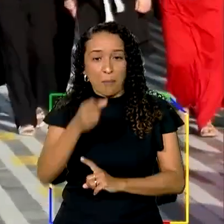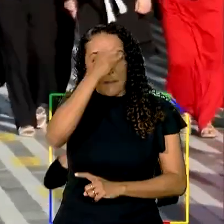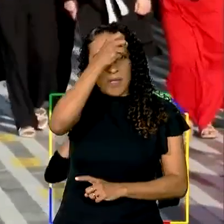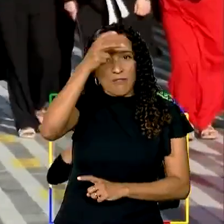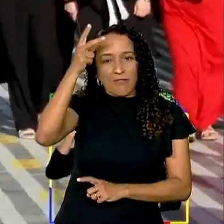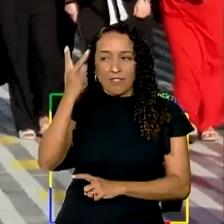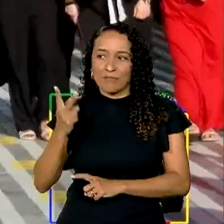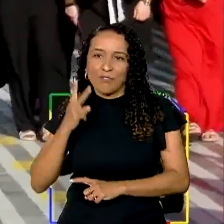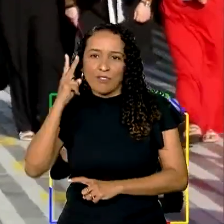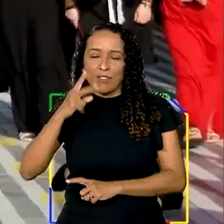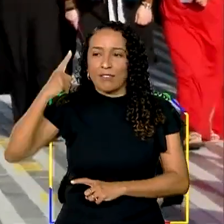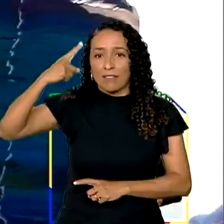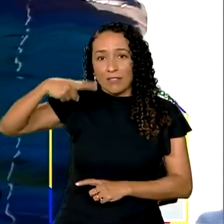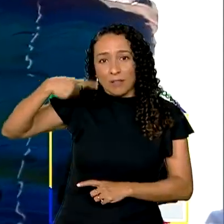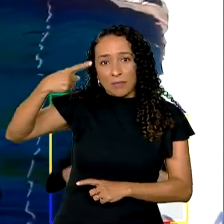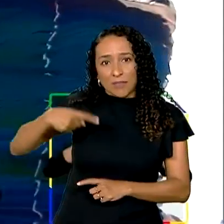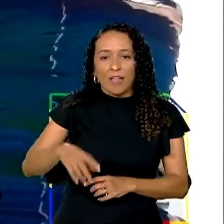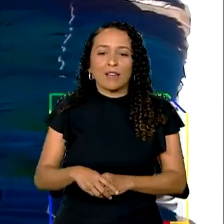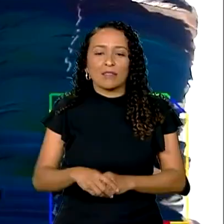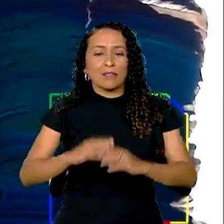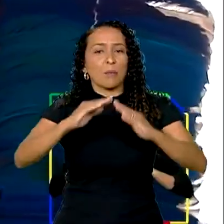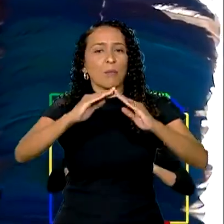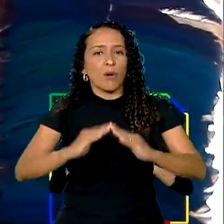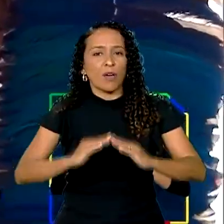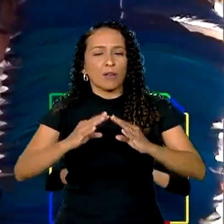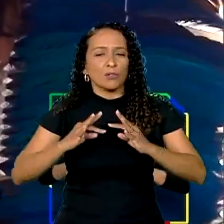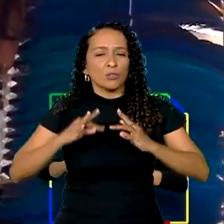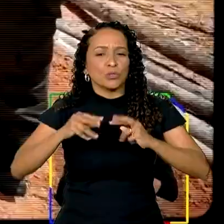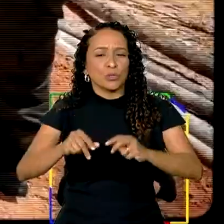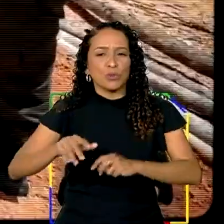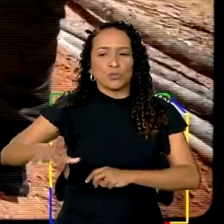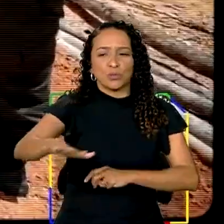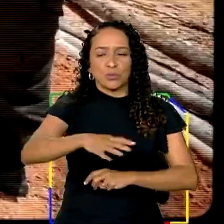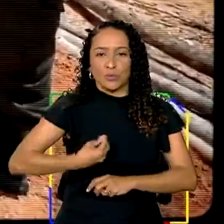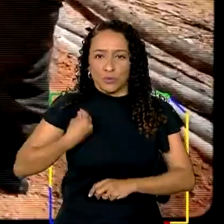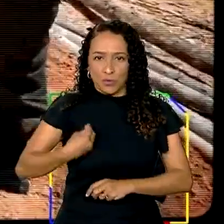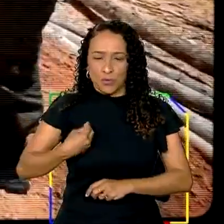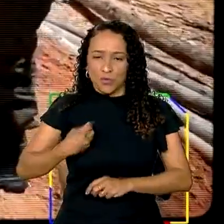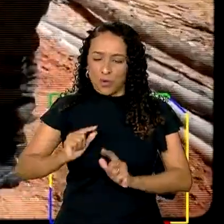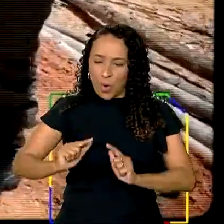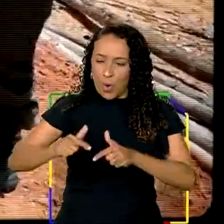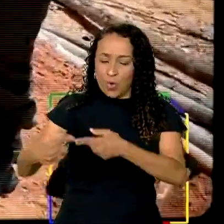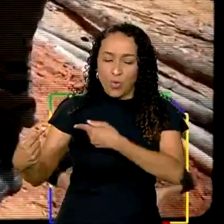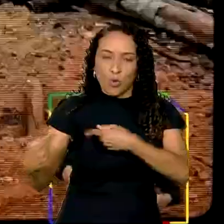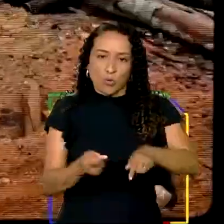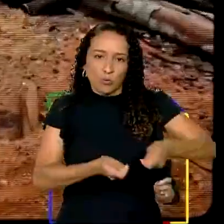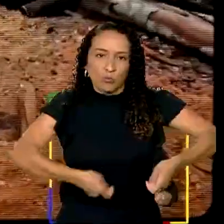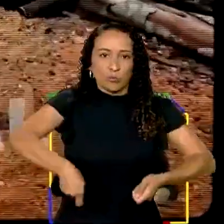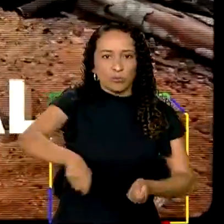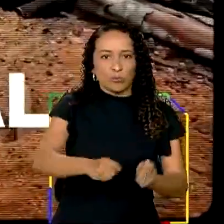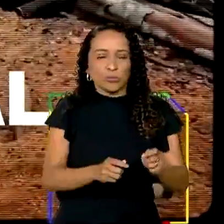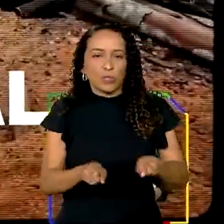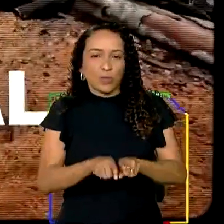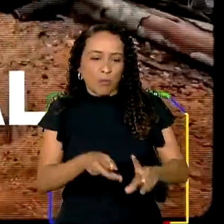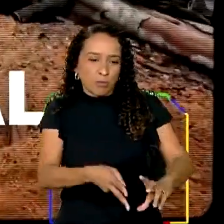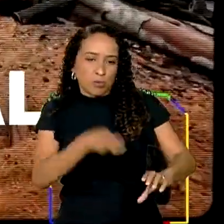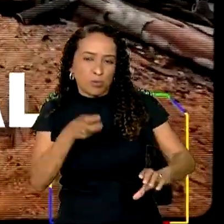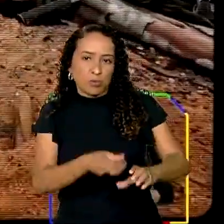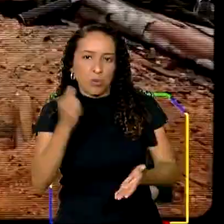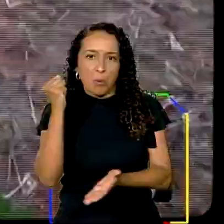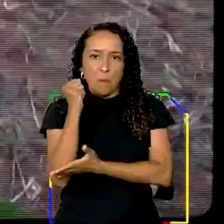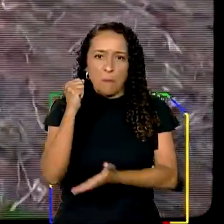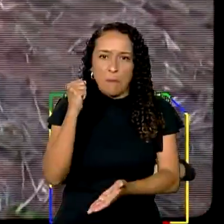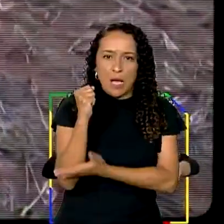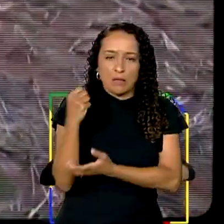prefeitos, vereadores, deputados. Habitamos todos os biomas. A luta contra o garimpo, a extração ilegal de